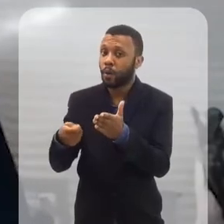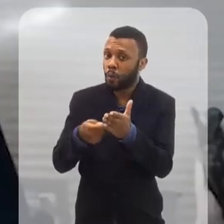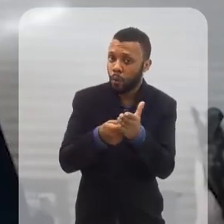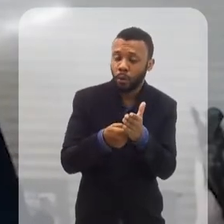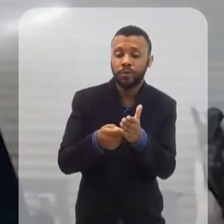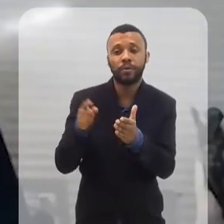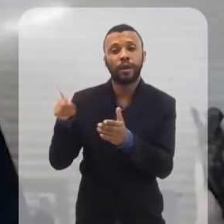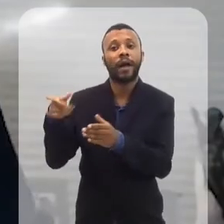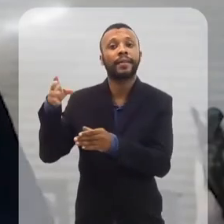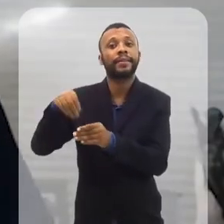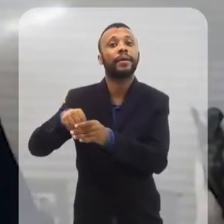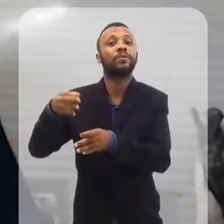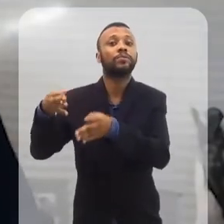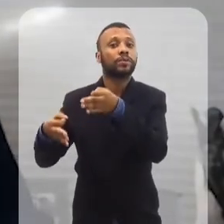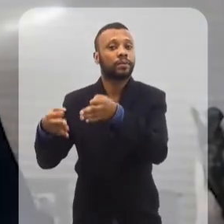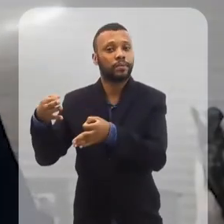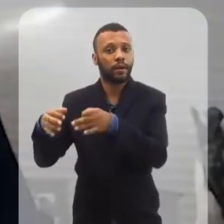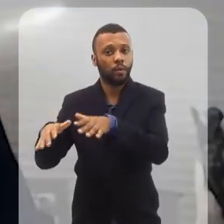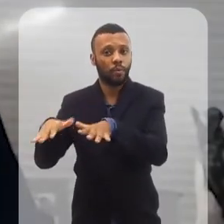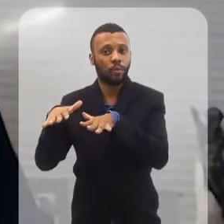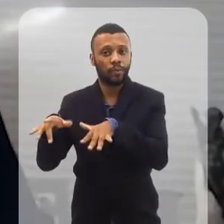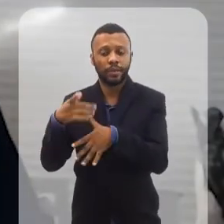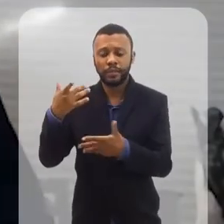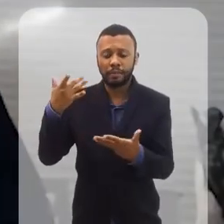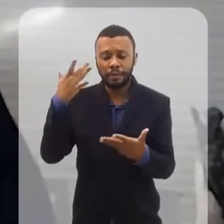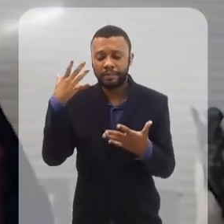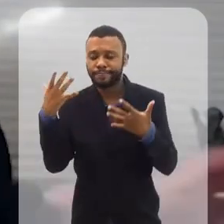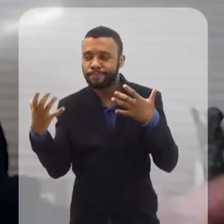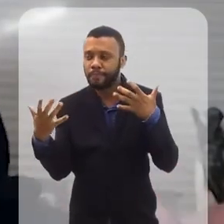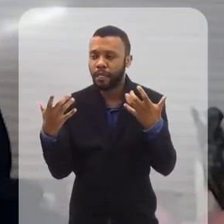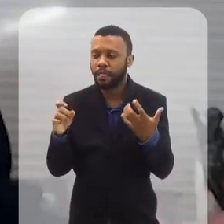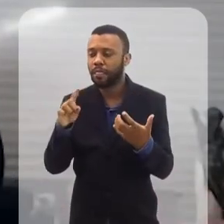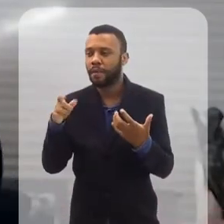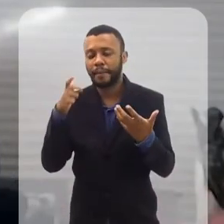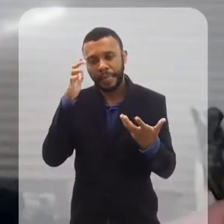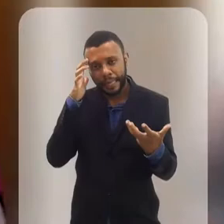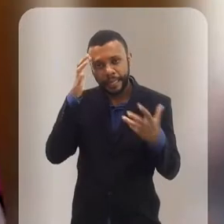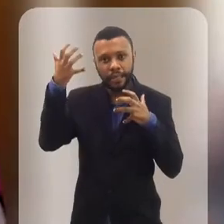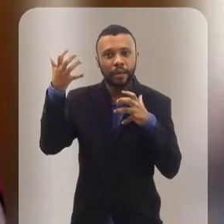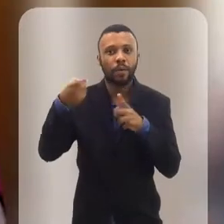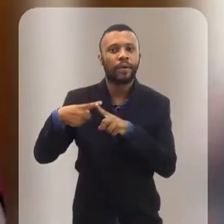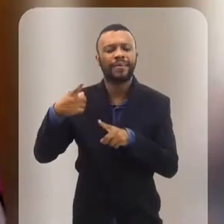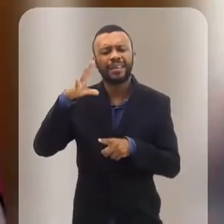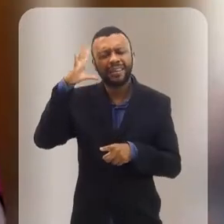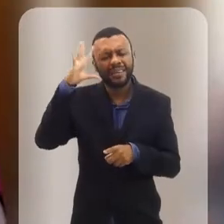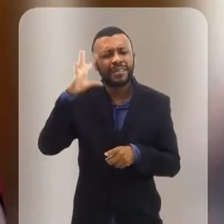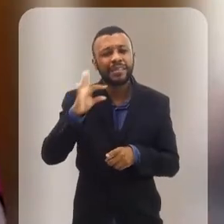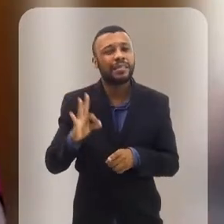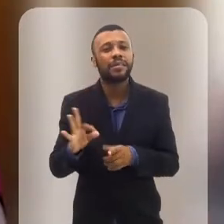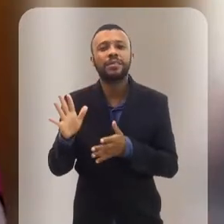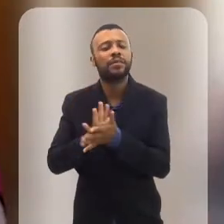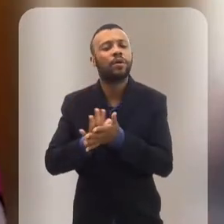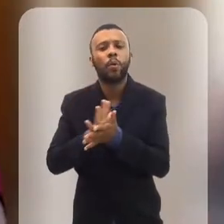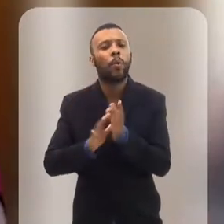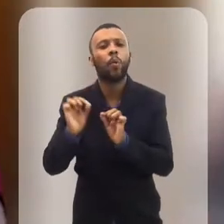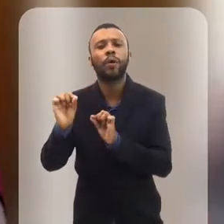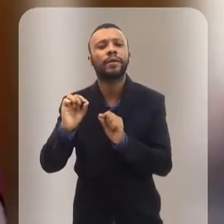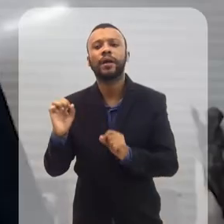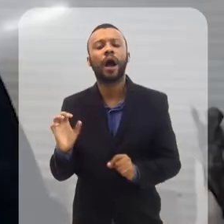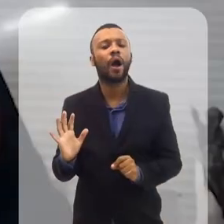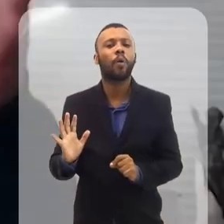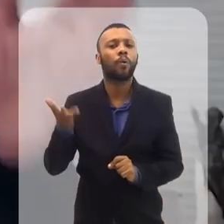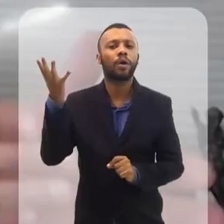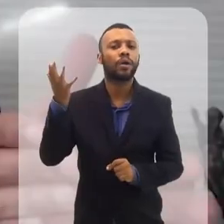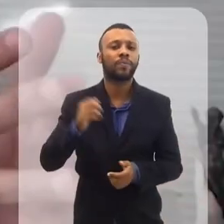na mão de vocês lá no tribunal que vocês não vão saber decidir simplesmente, porque vocês não vão entender o que está acontecendo.